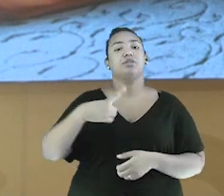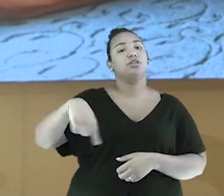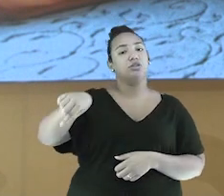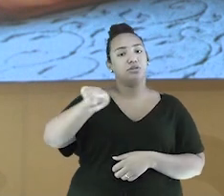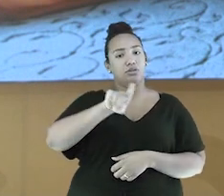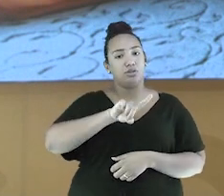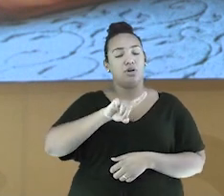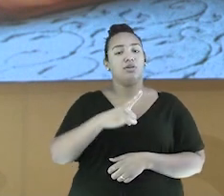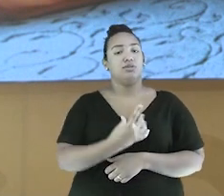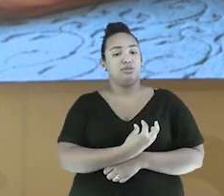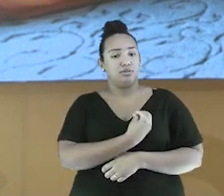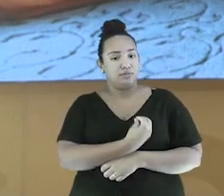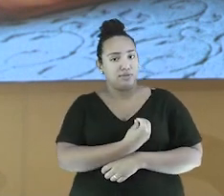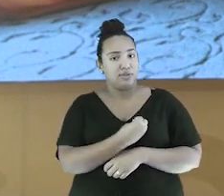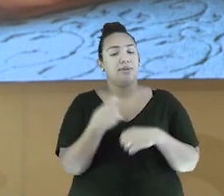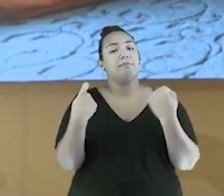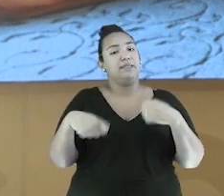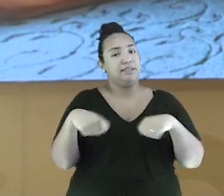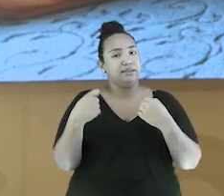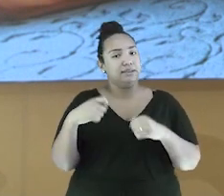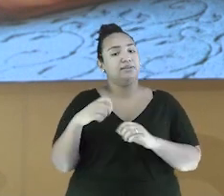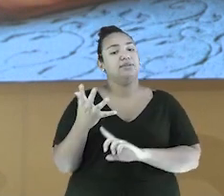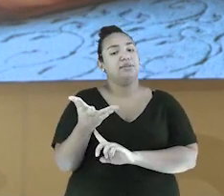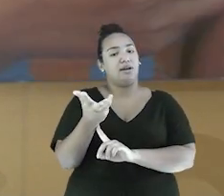viver a vida sem a arte.